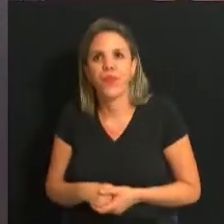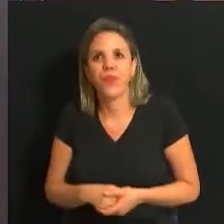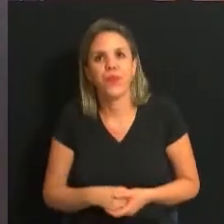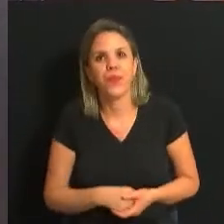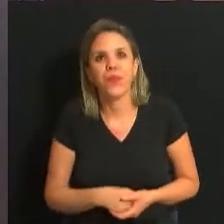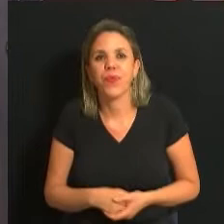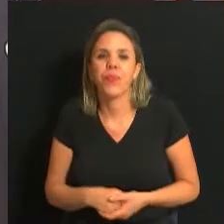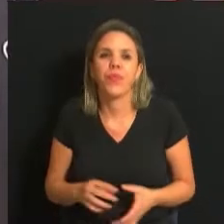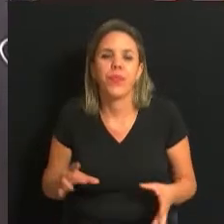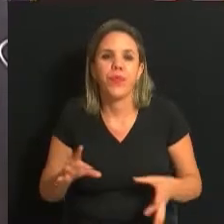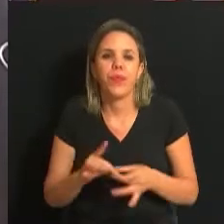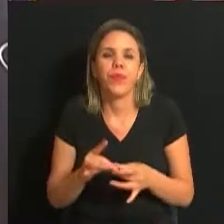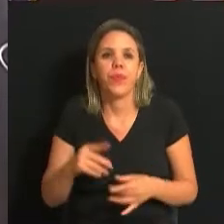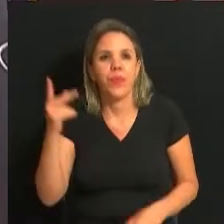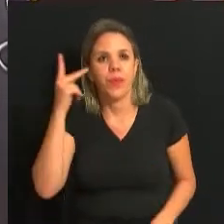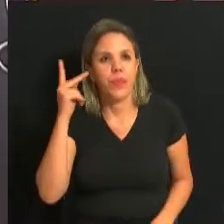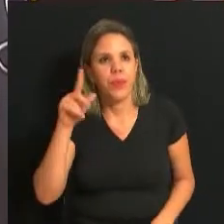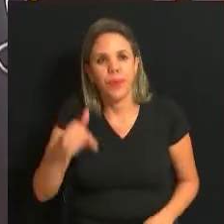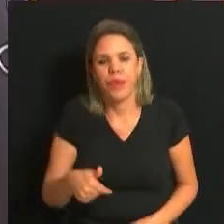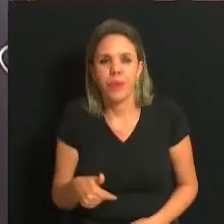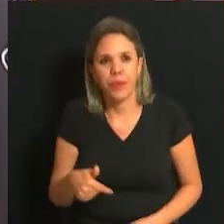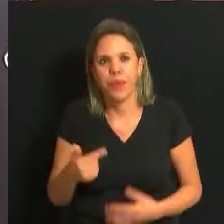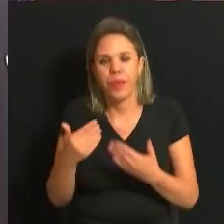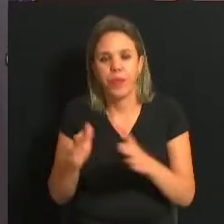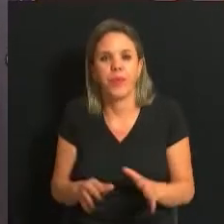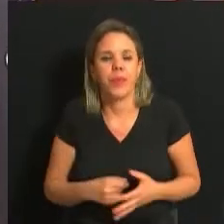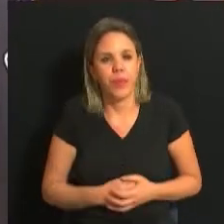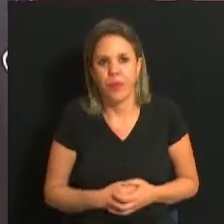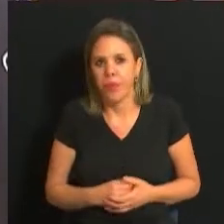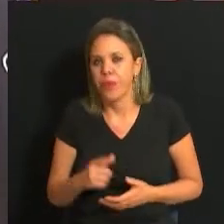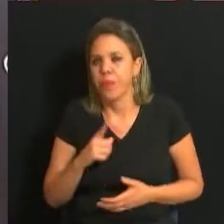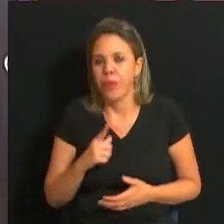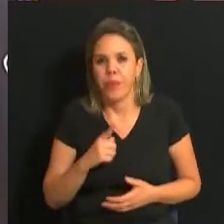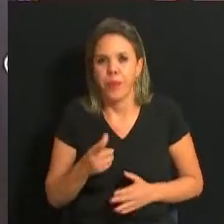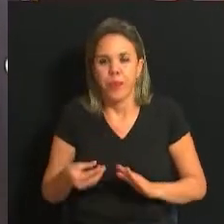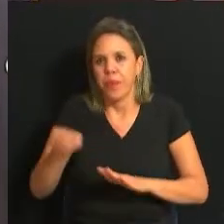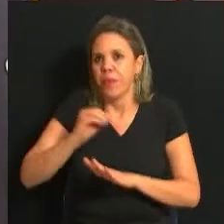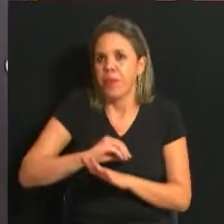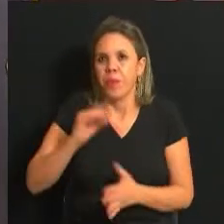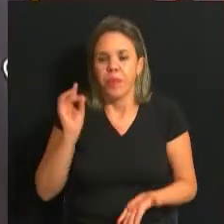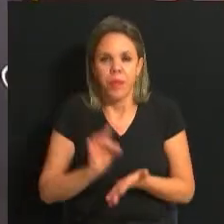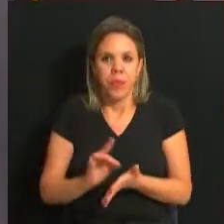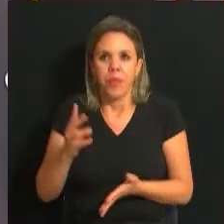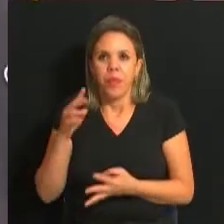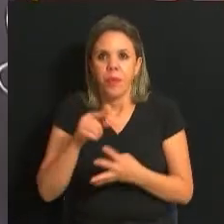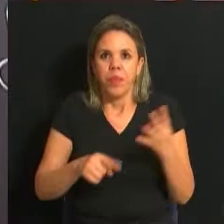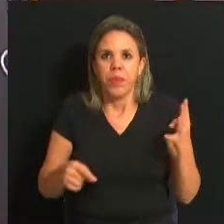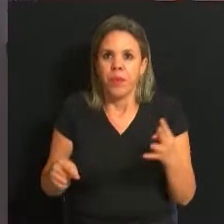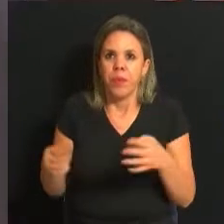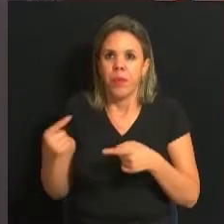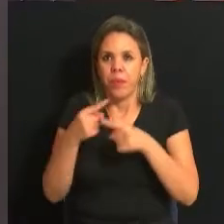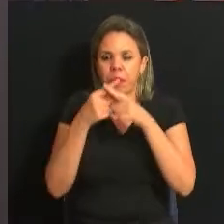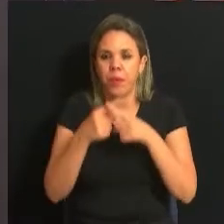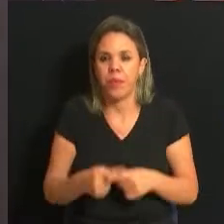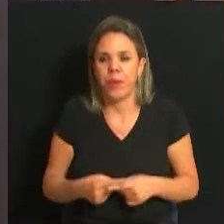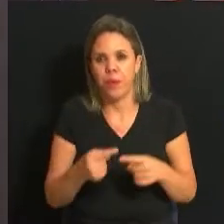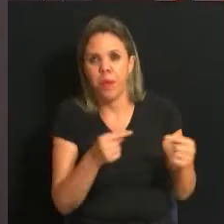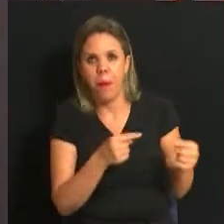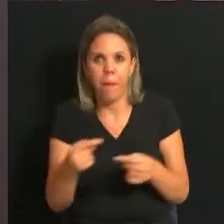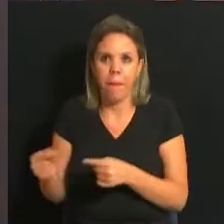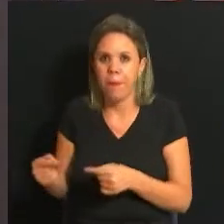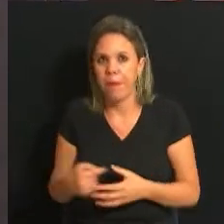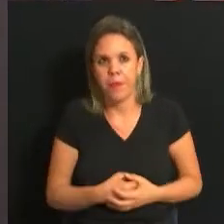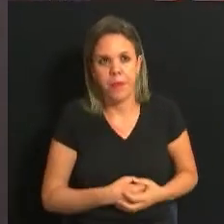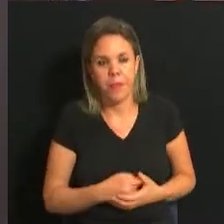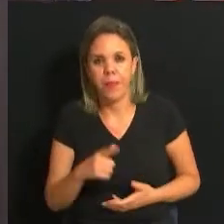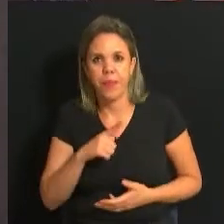Liga Paulista e depois os jogos abertos. Então, dentro do calendário oficial, a gente tem essas 4 competições, as maiores competições. A gente tem